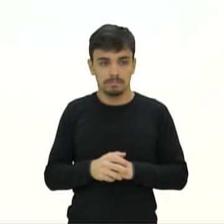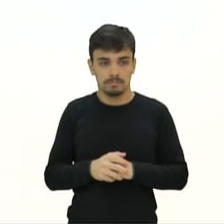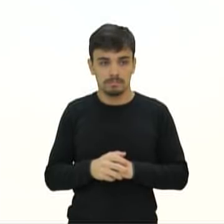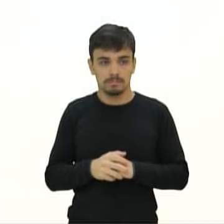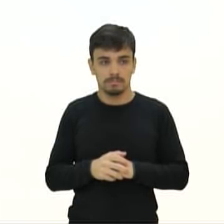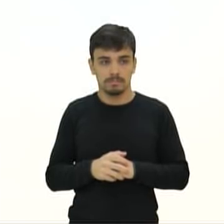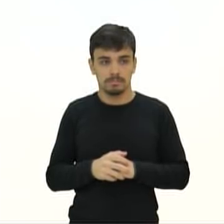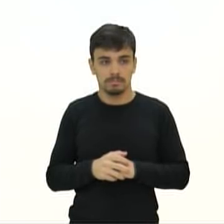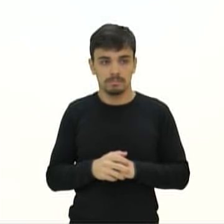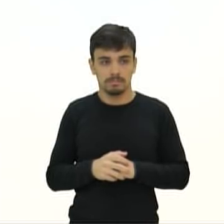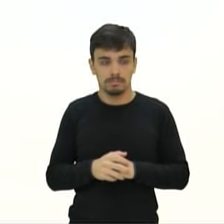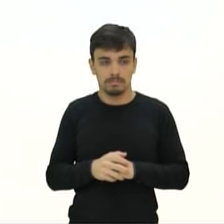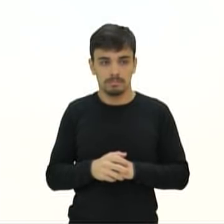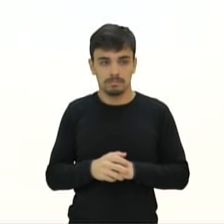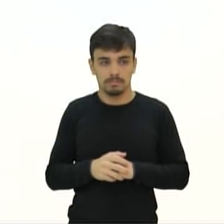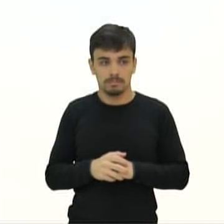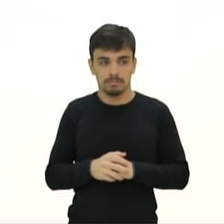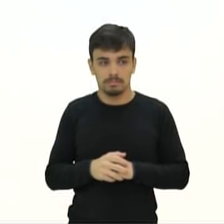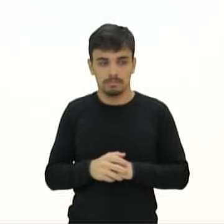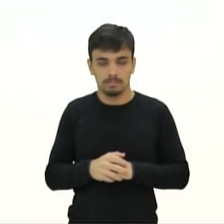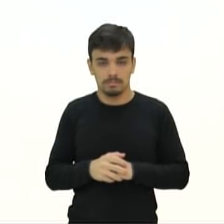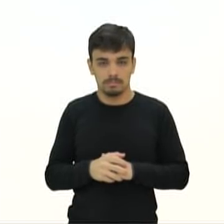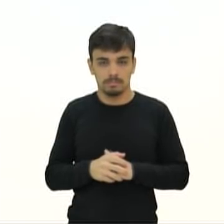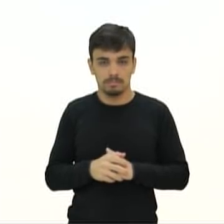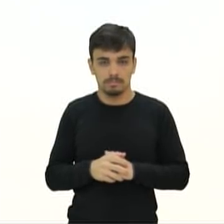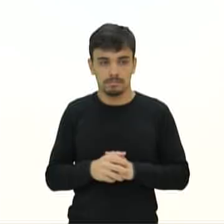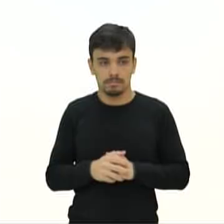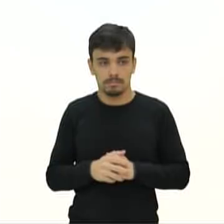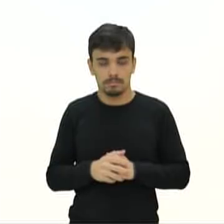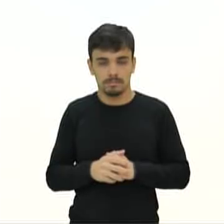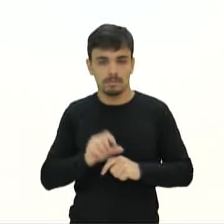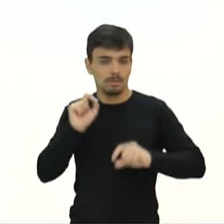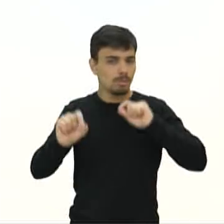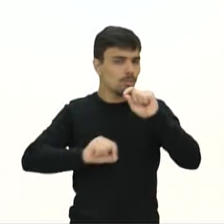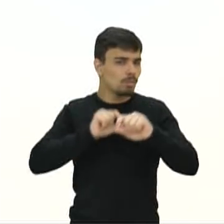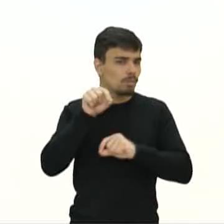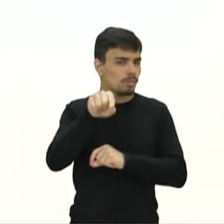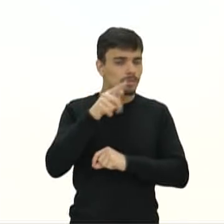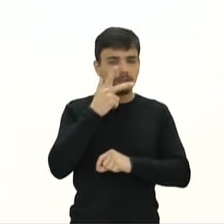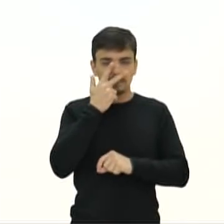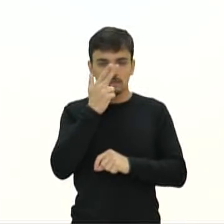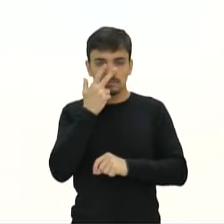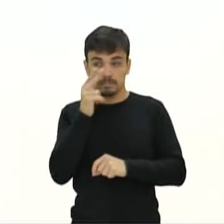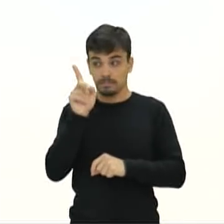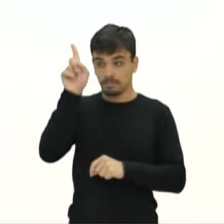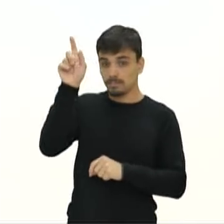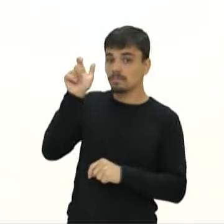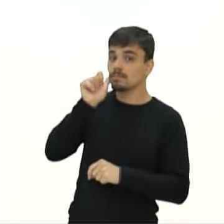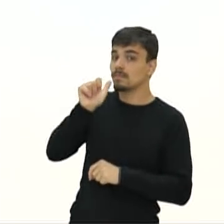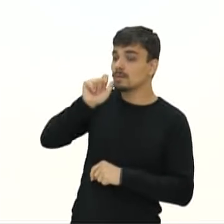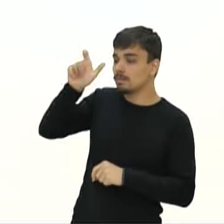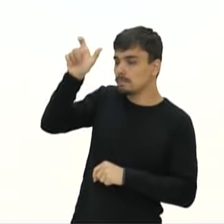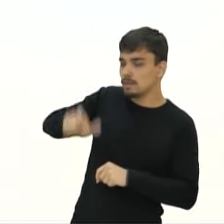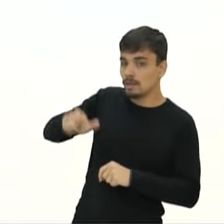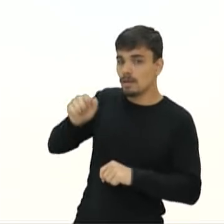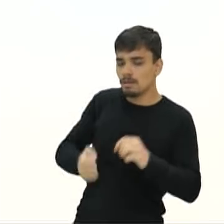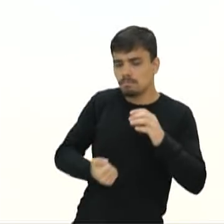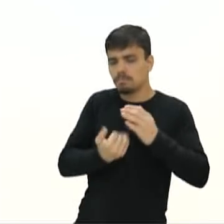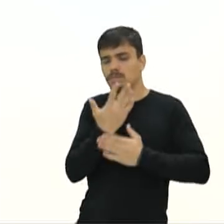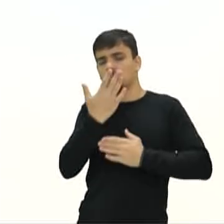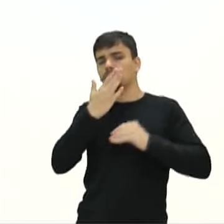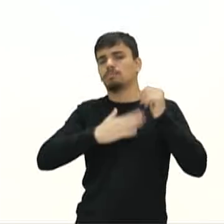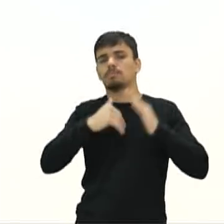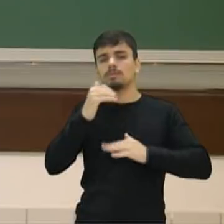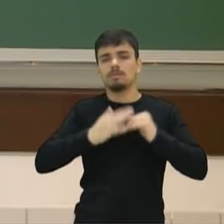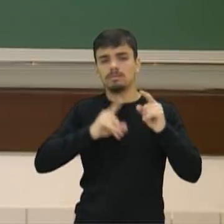teen ever get the credit she deserved? O que você acha? Então, essa menina criou essa dança, você já deve